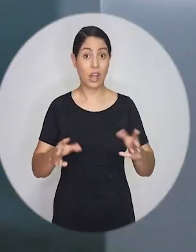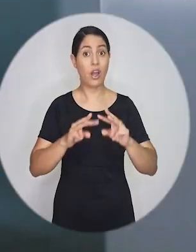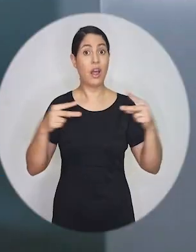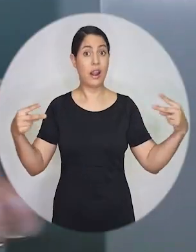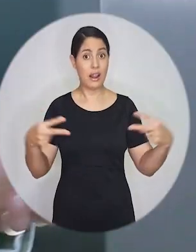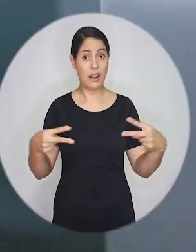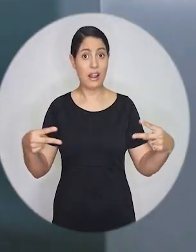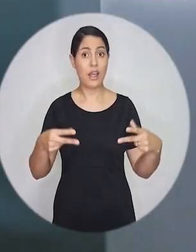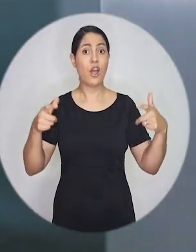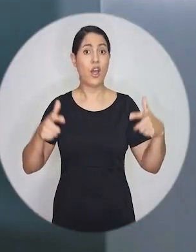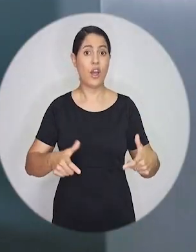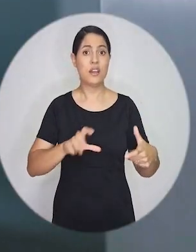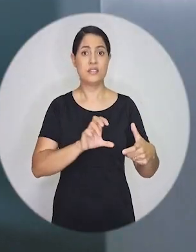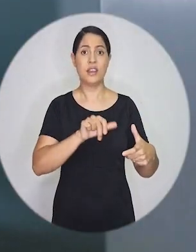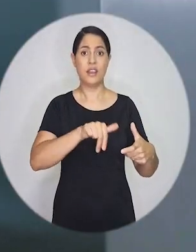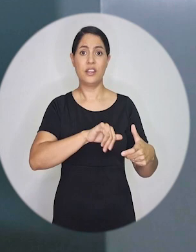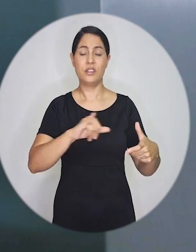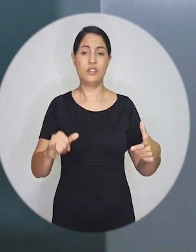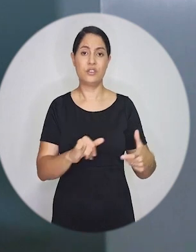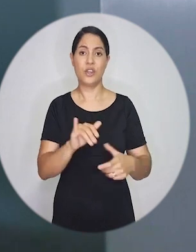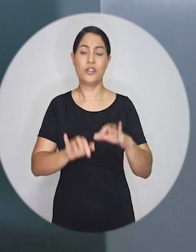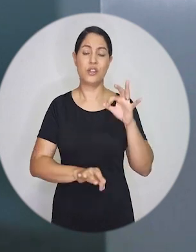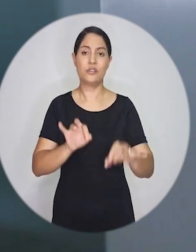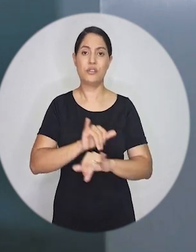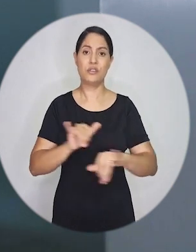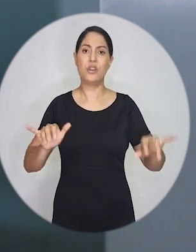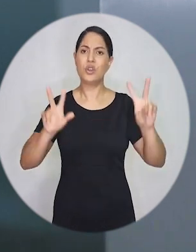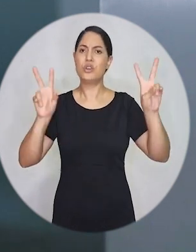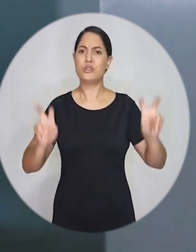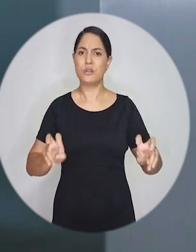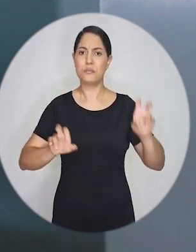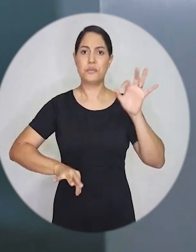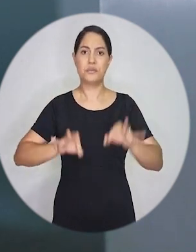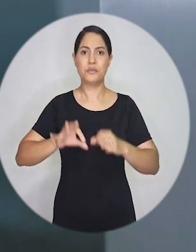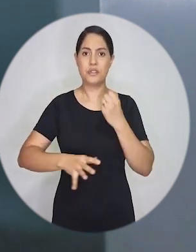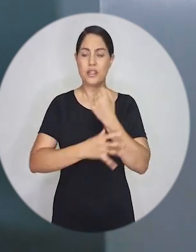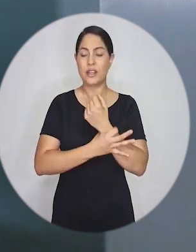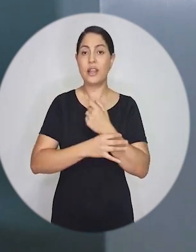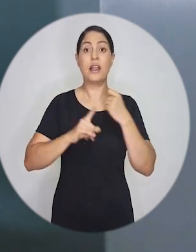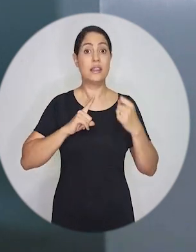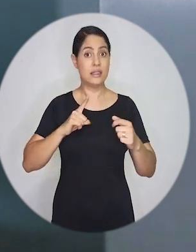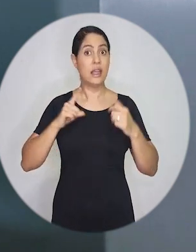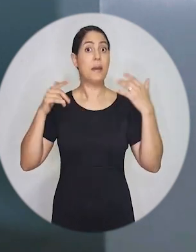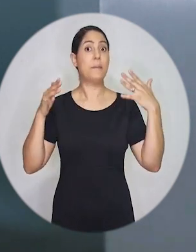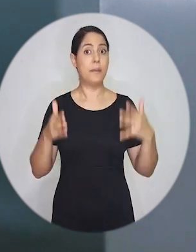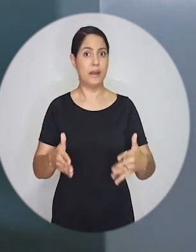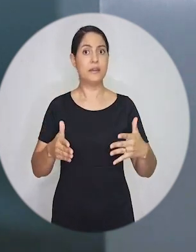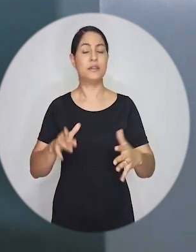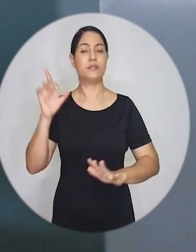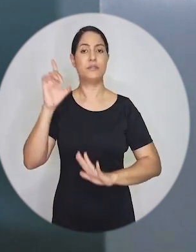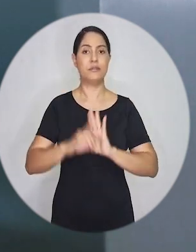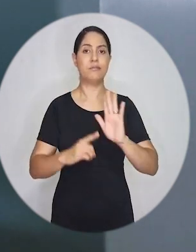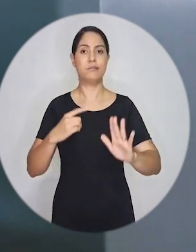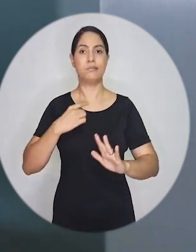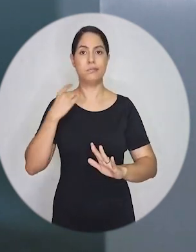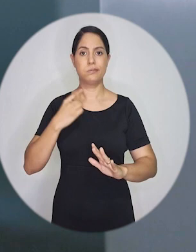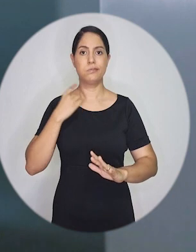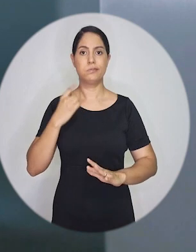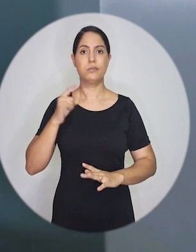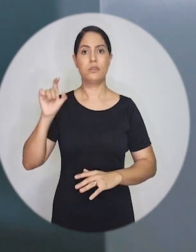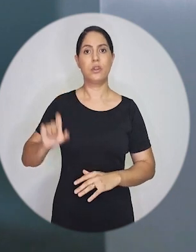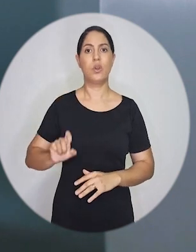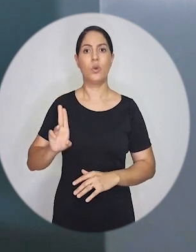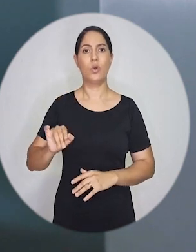Link CNJ, programa veiculado na TV Justiça, tratou da instituição do Juiz das Garantias. O episódio contou com a participação